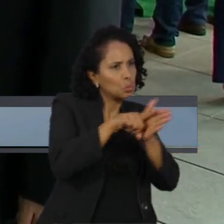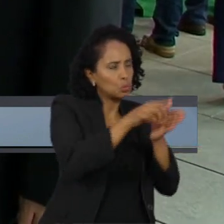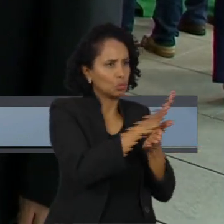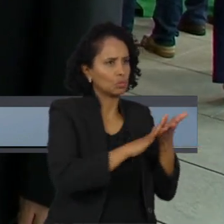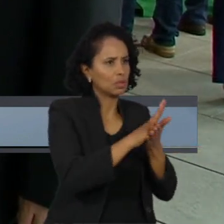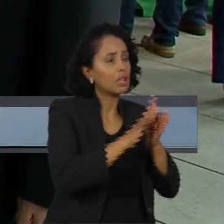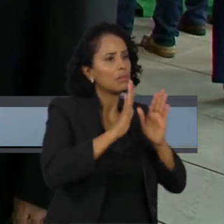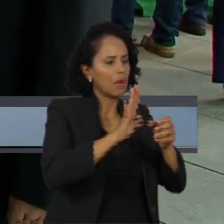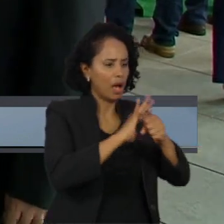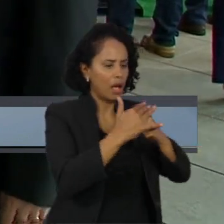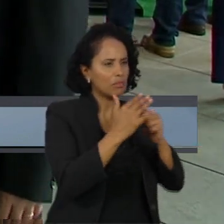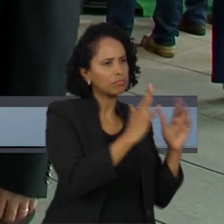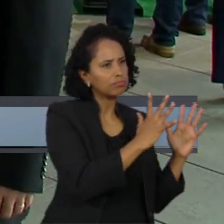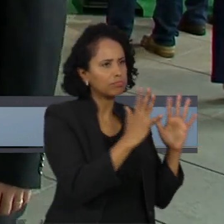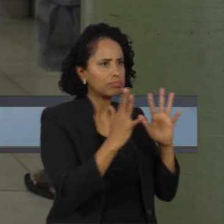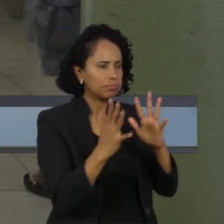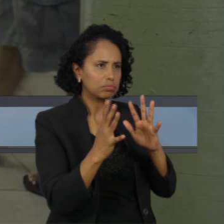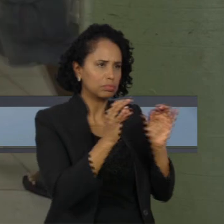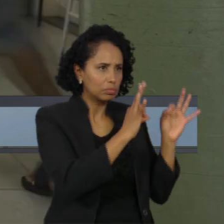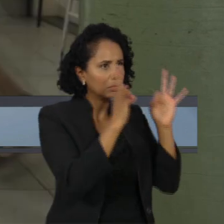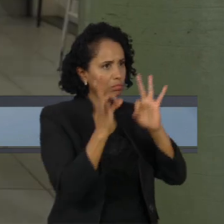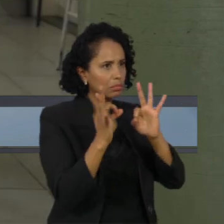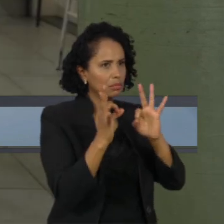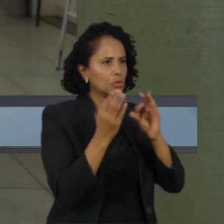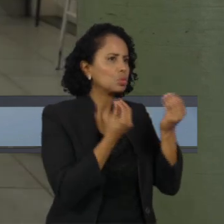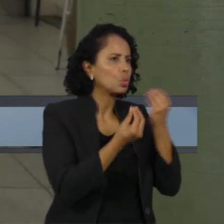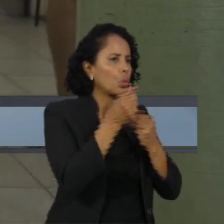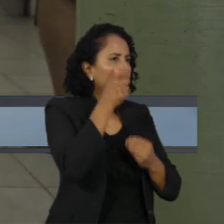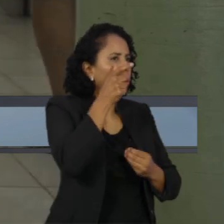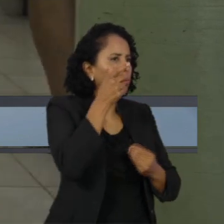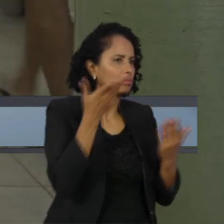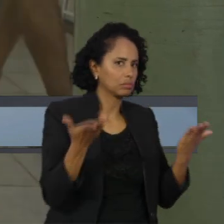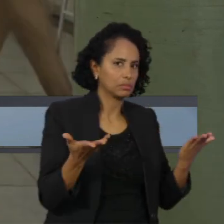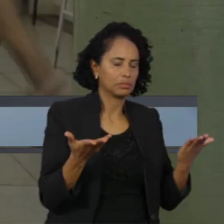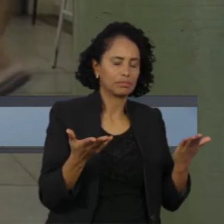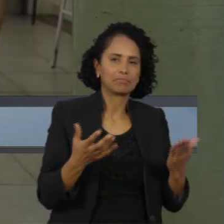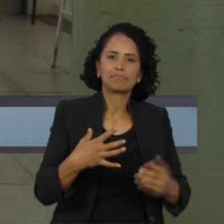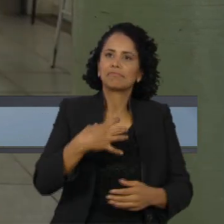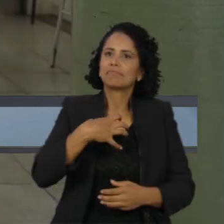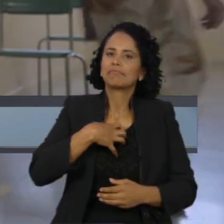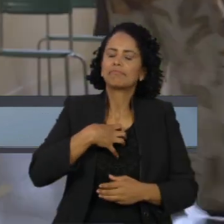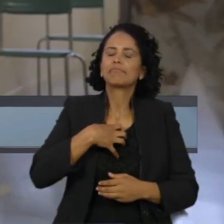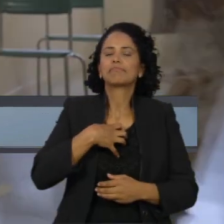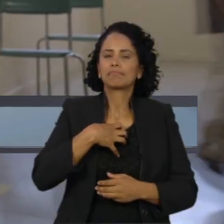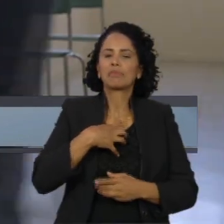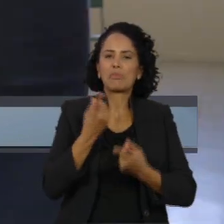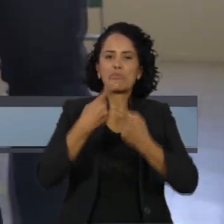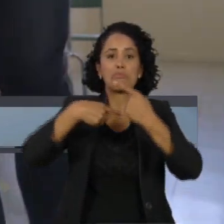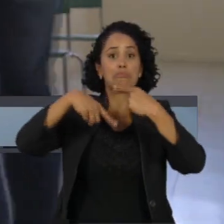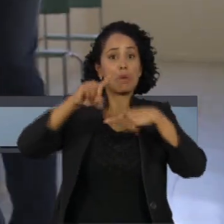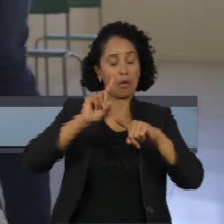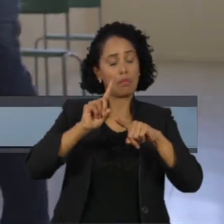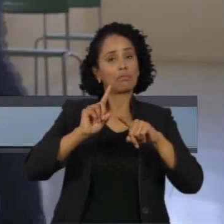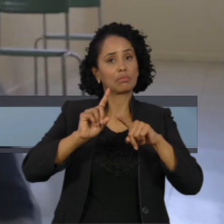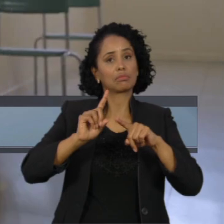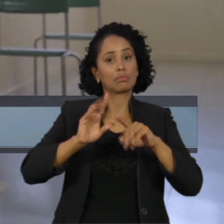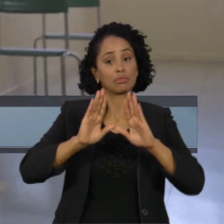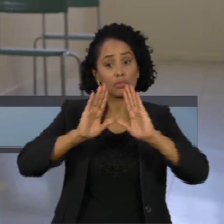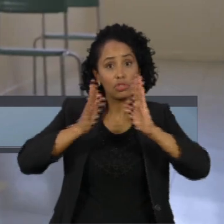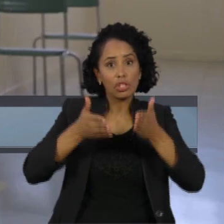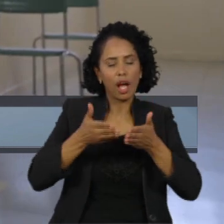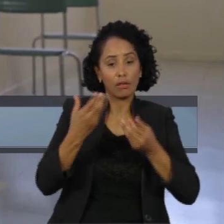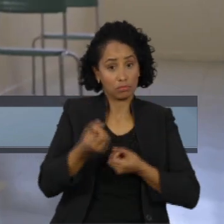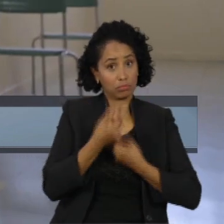Como é que o senhor viu esses resultados? Eu vi com muito sucesso, com muita felicidade os dados. Os dados ainda necessitam